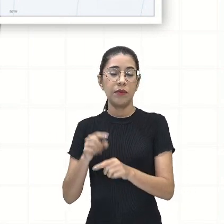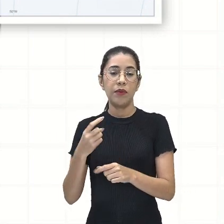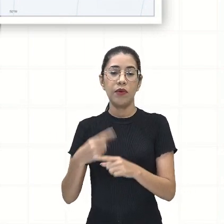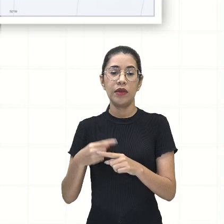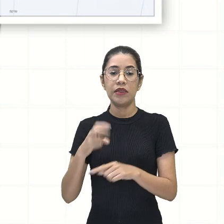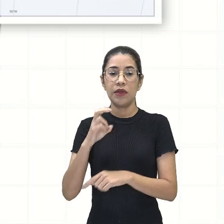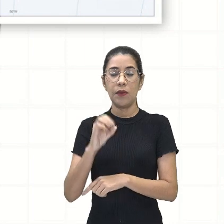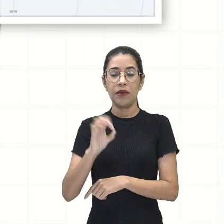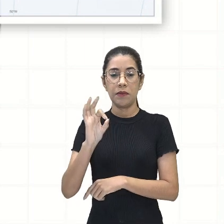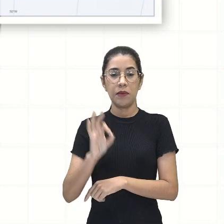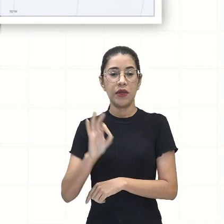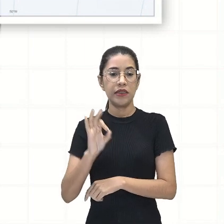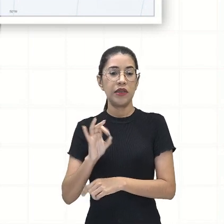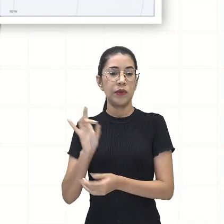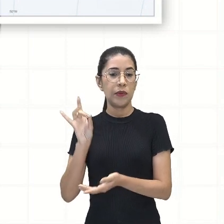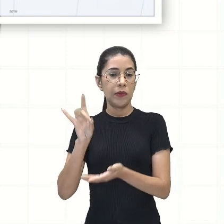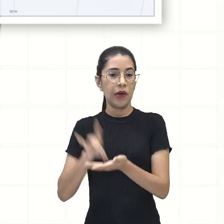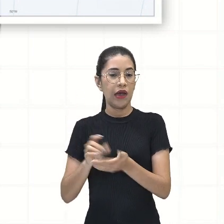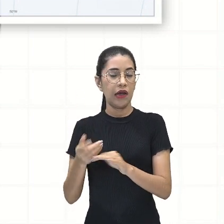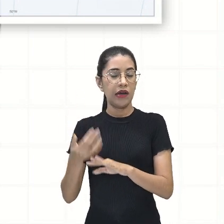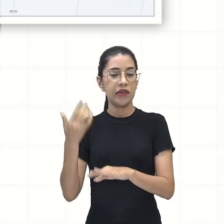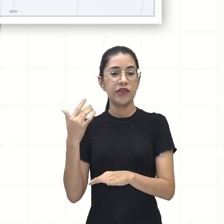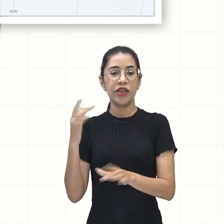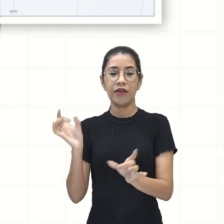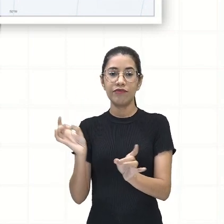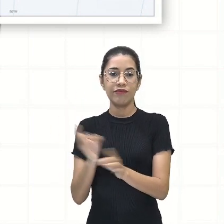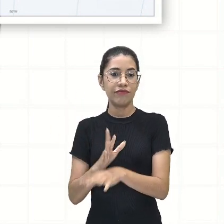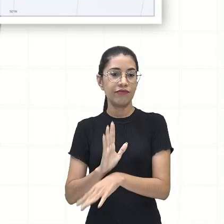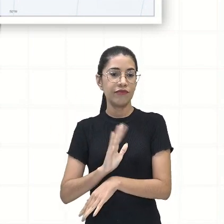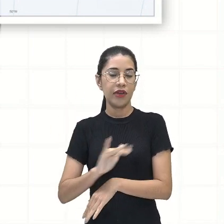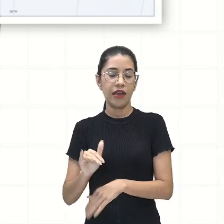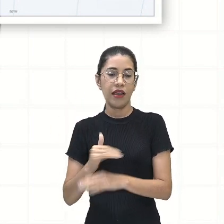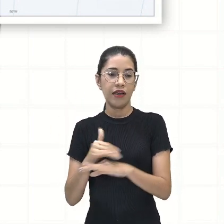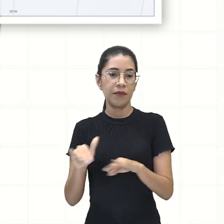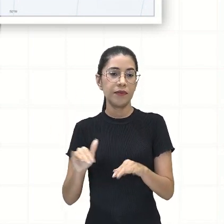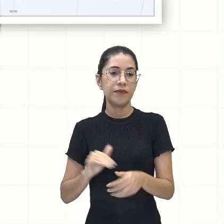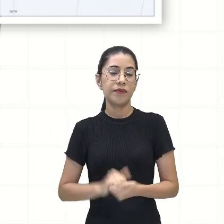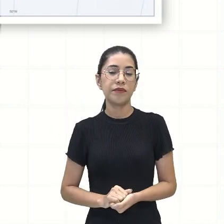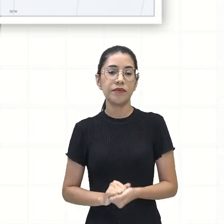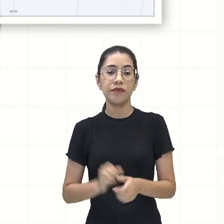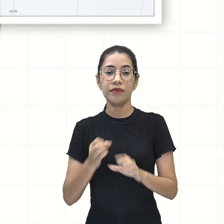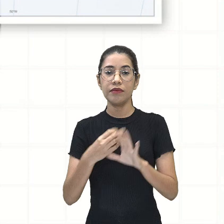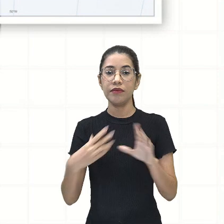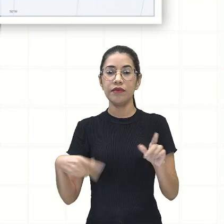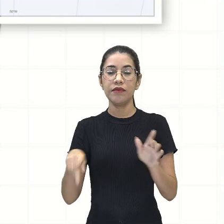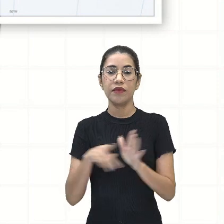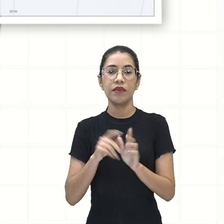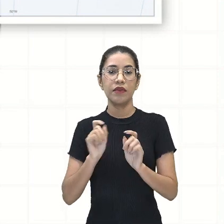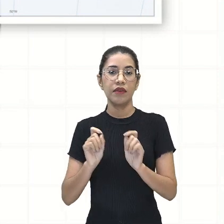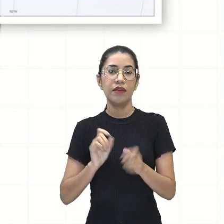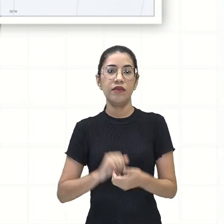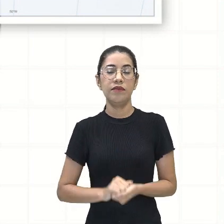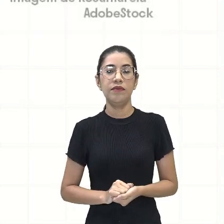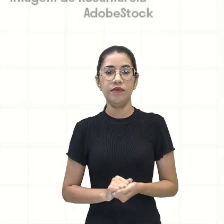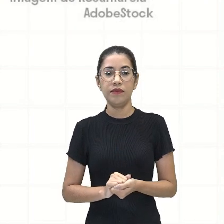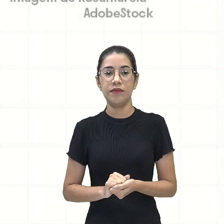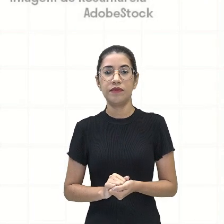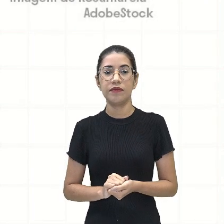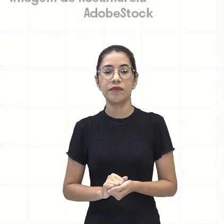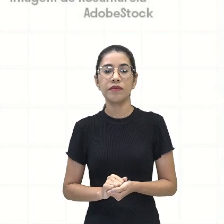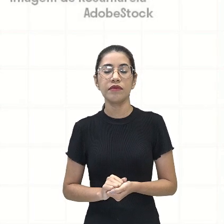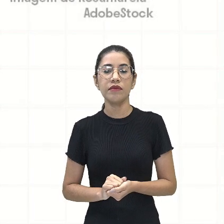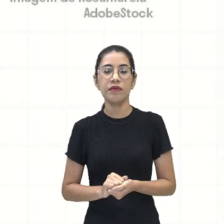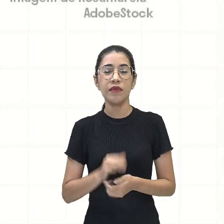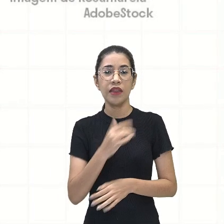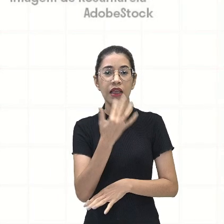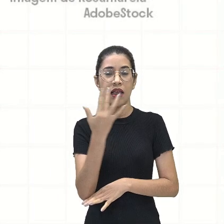50% de sua área original já foi devastada. Qual é a característica da vegetação do cerrado? As